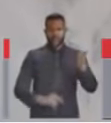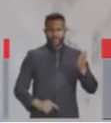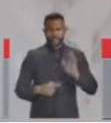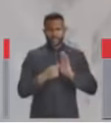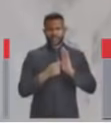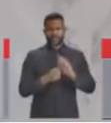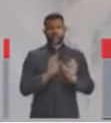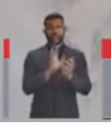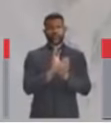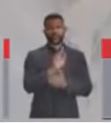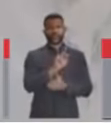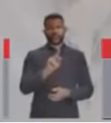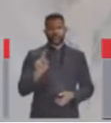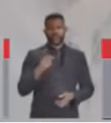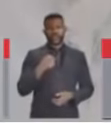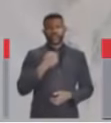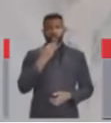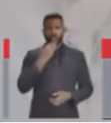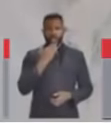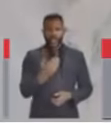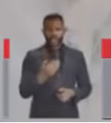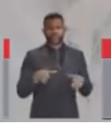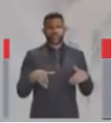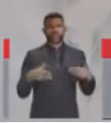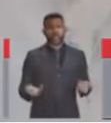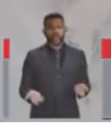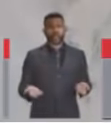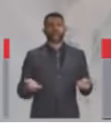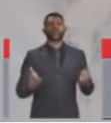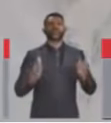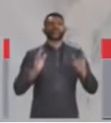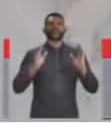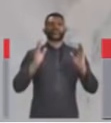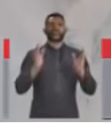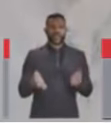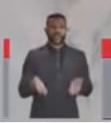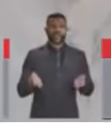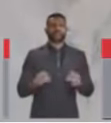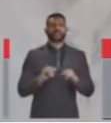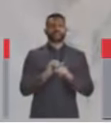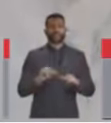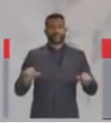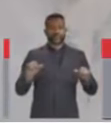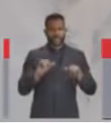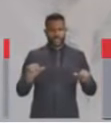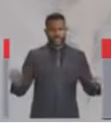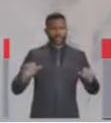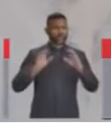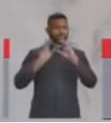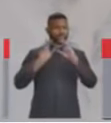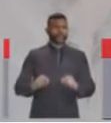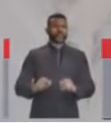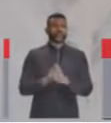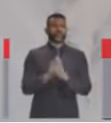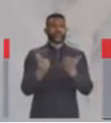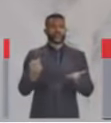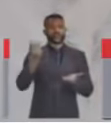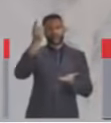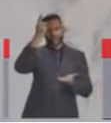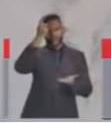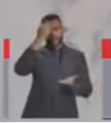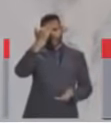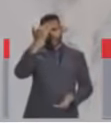apresentado pelos professores que eu solicito então que seja publicado na íntegra no Diário